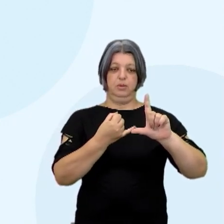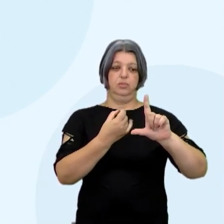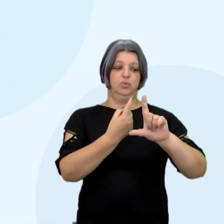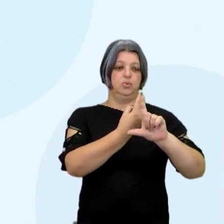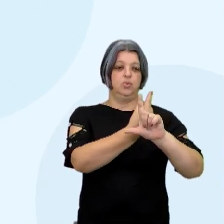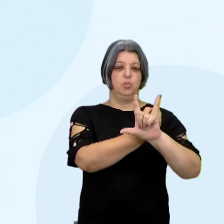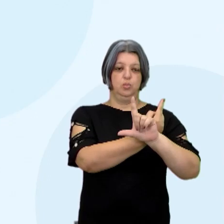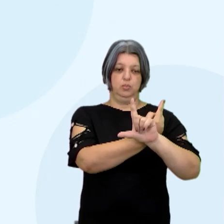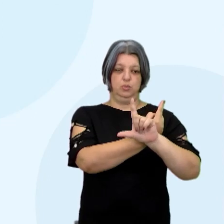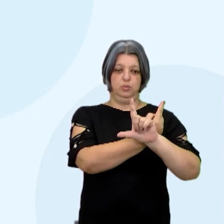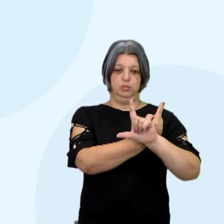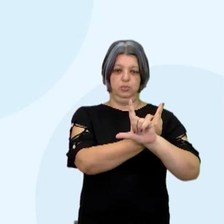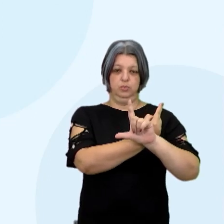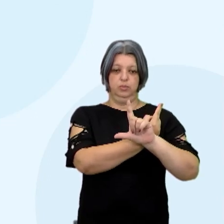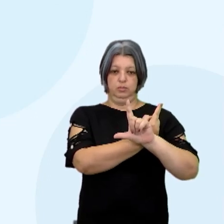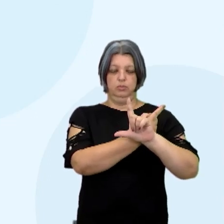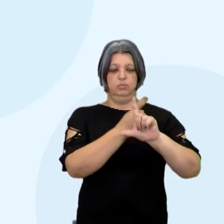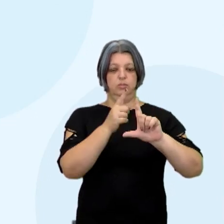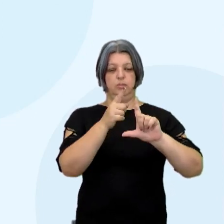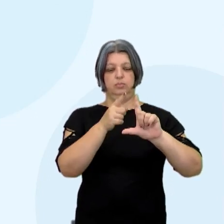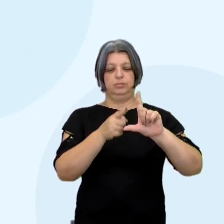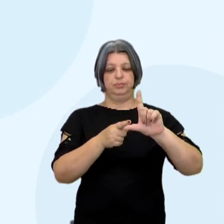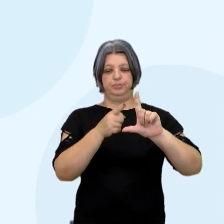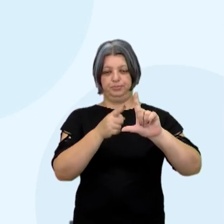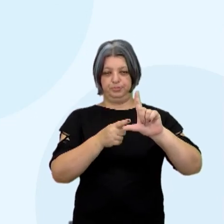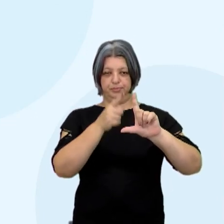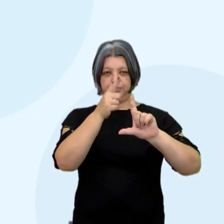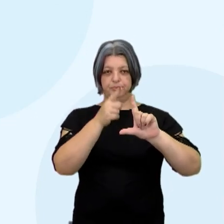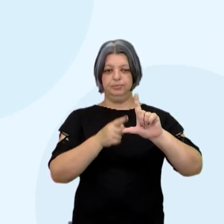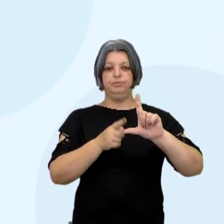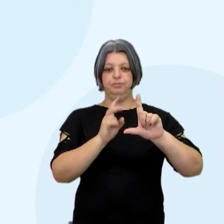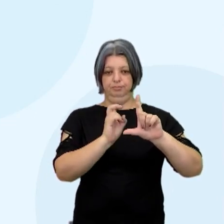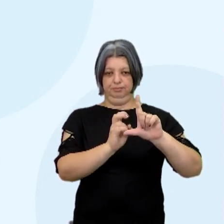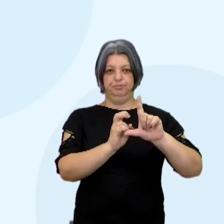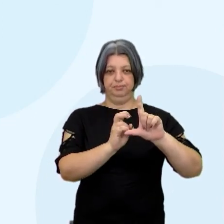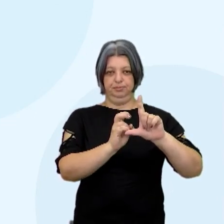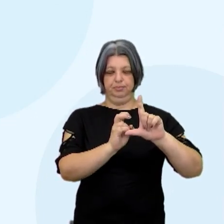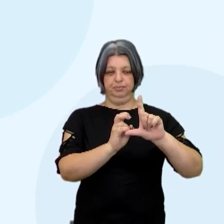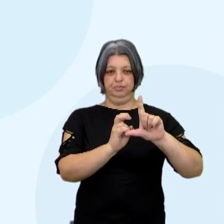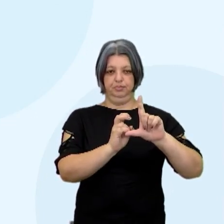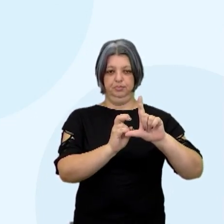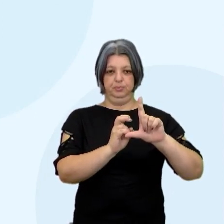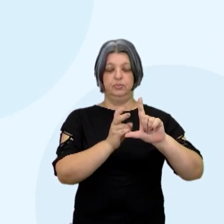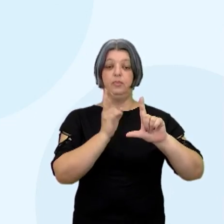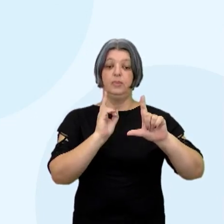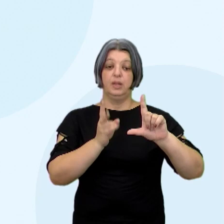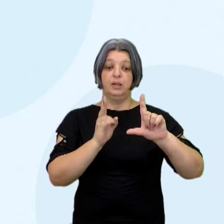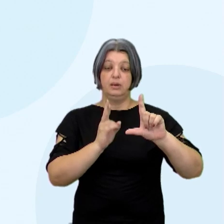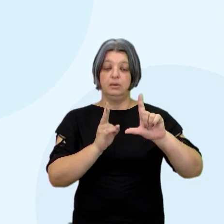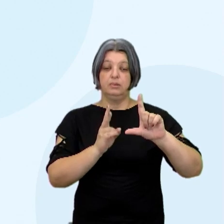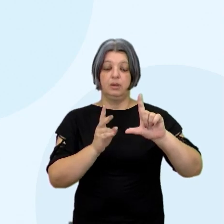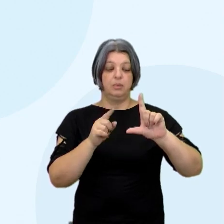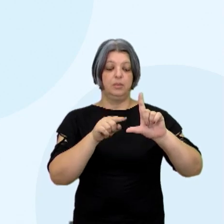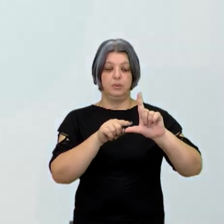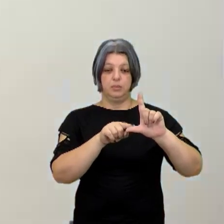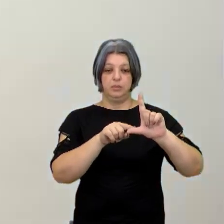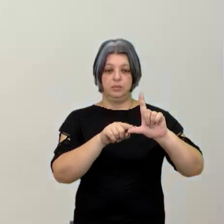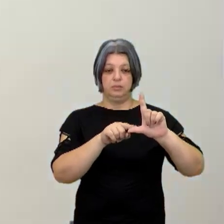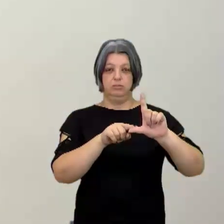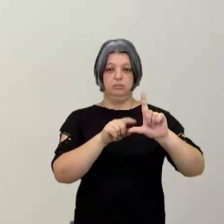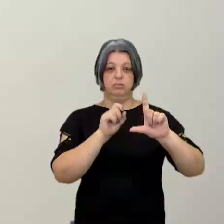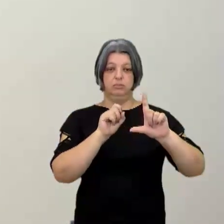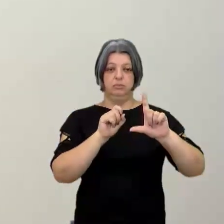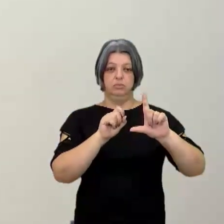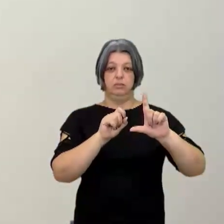então ele está exatamente no meio né tá no cinco aqui tá certo então sempre um ponto do verso ele